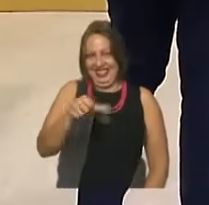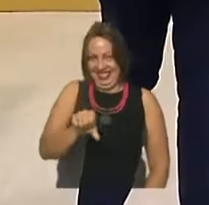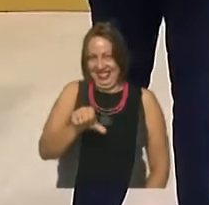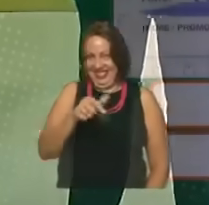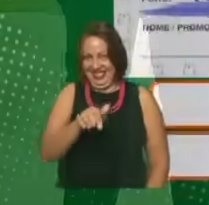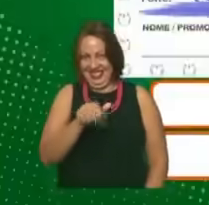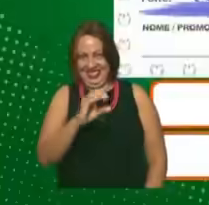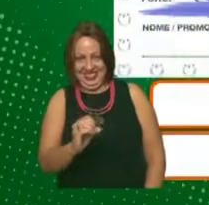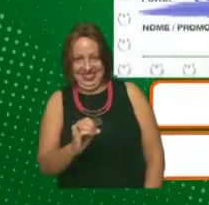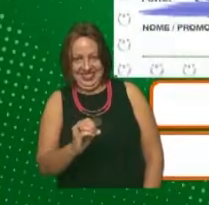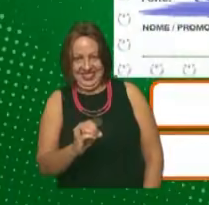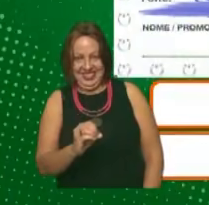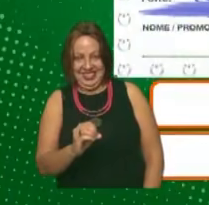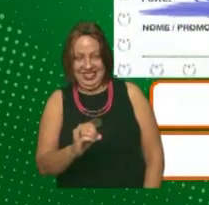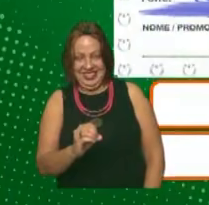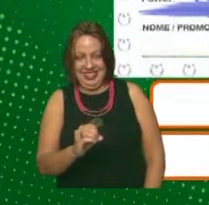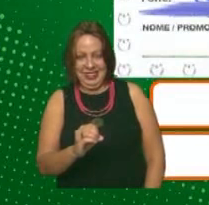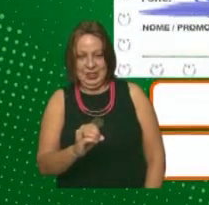092970.